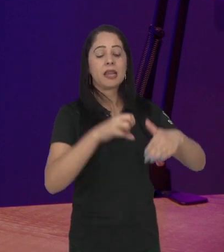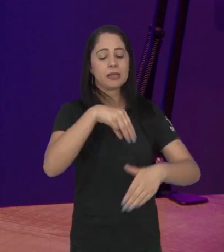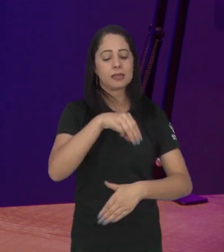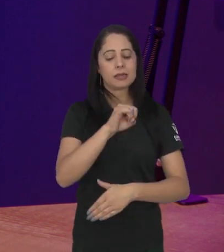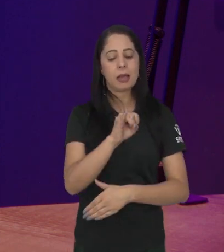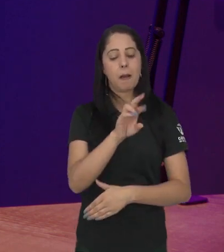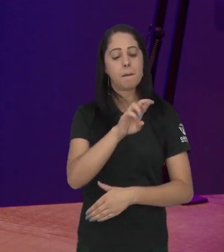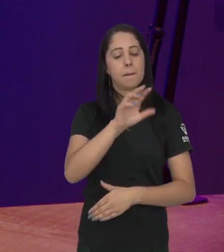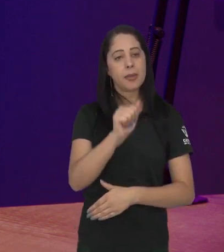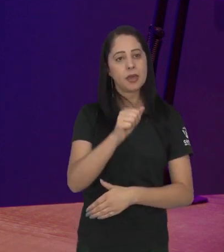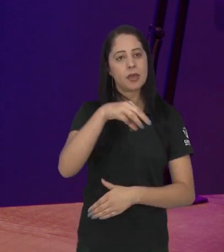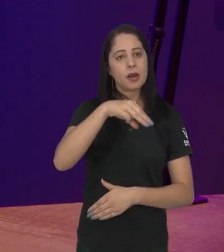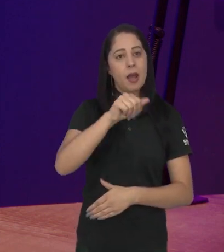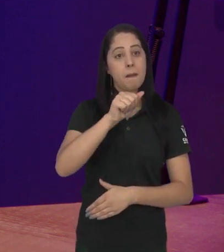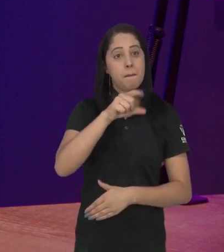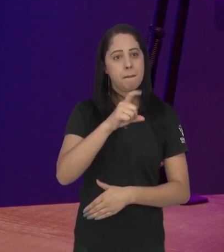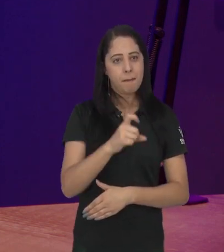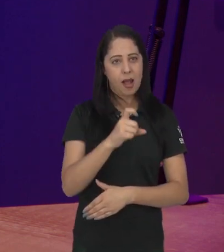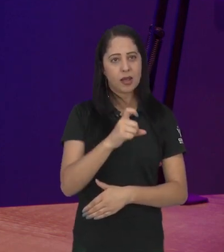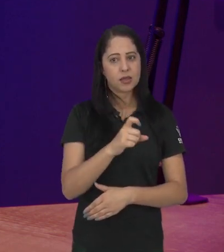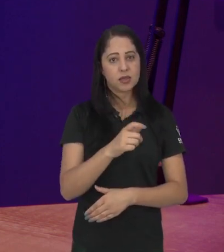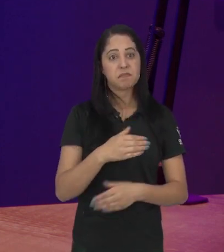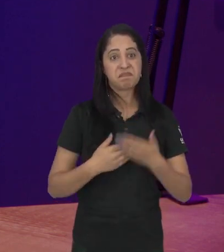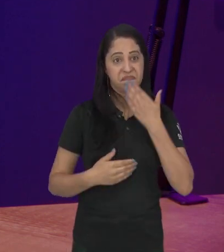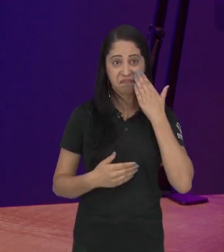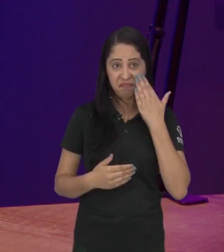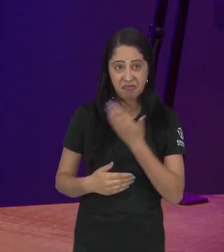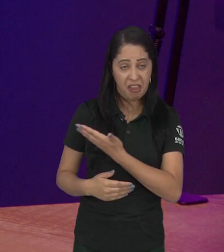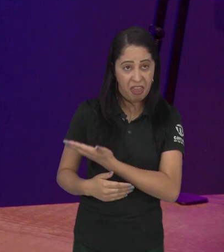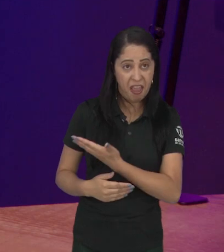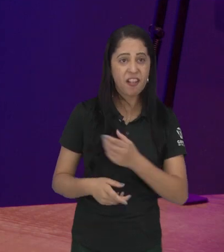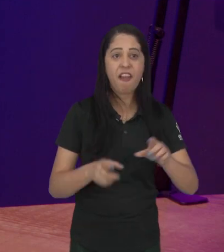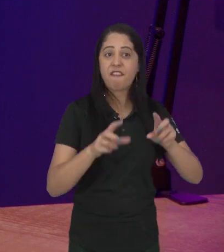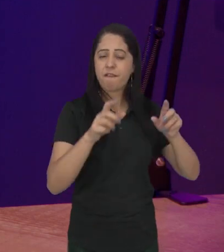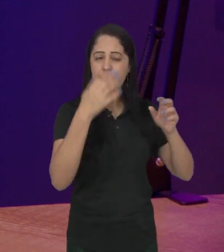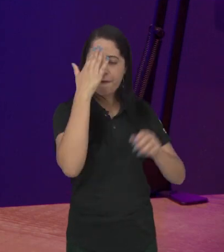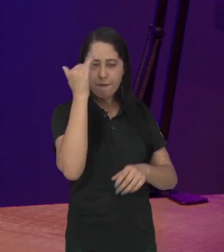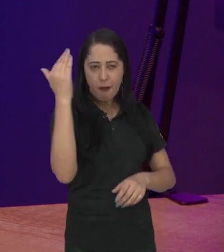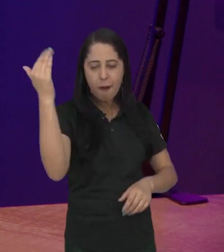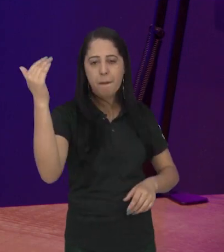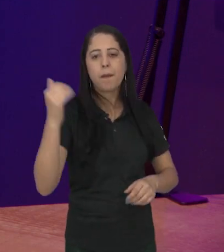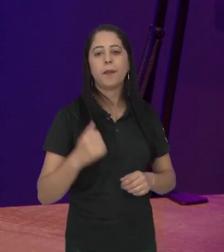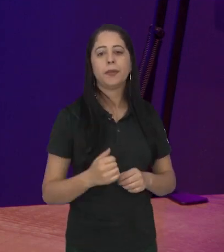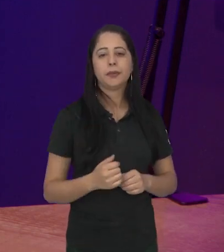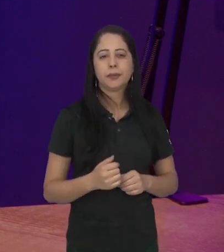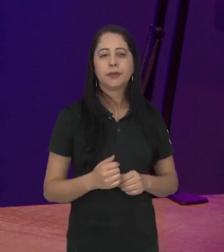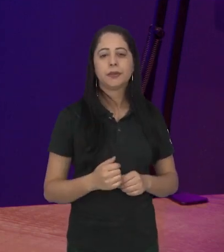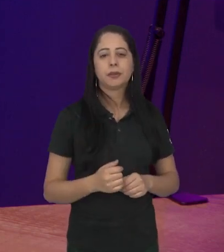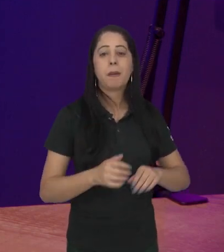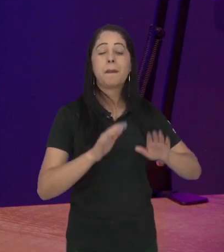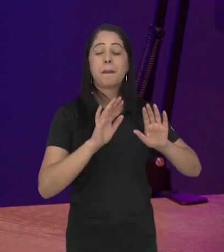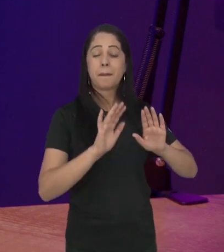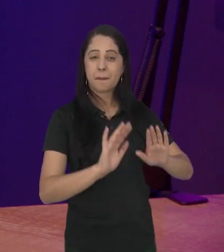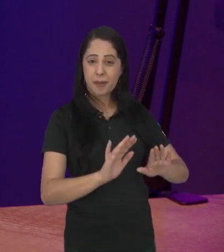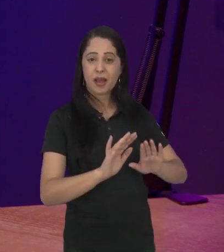Miramax. Então é bem conhecido e ele é uma das pessoas mais assim conhecidas